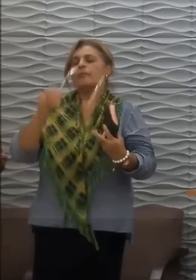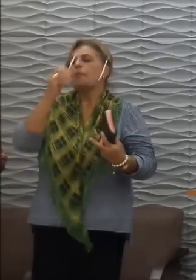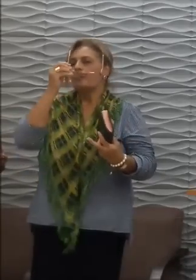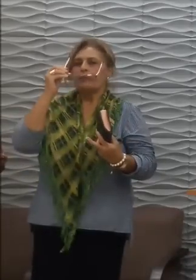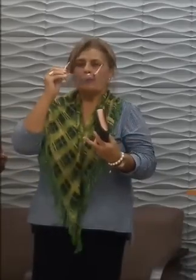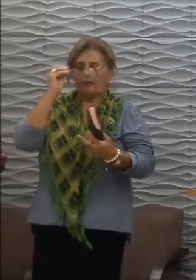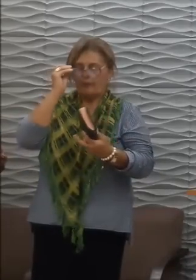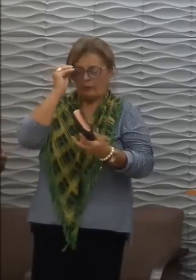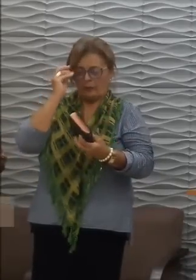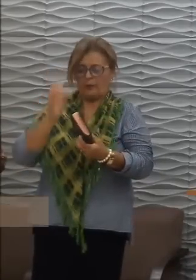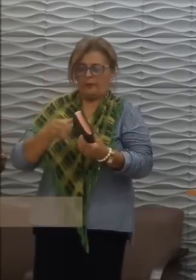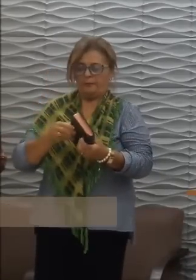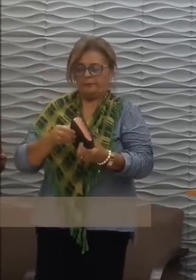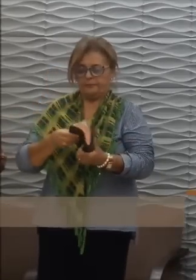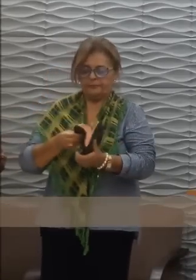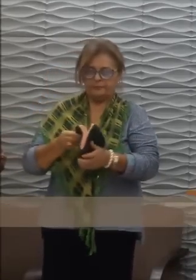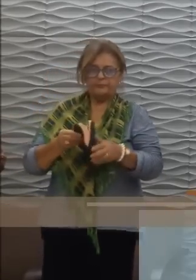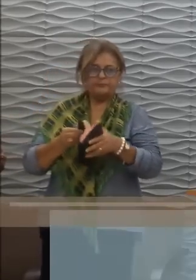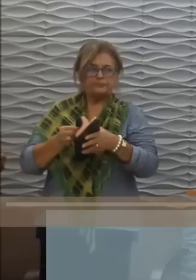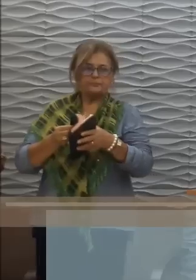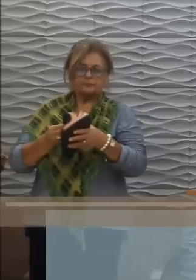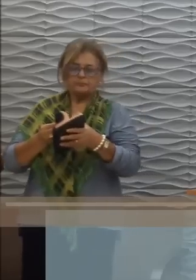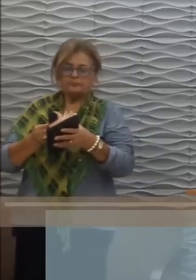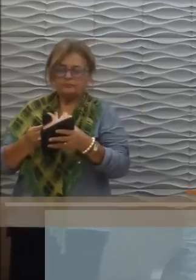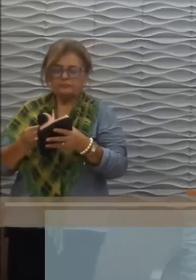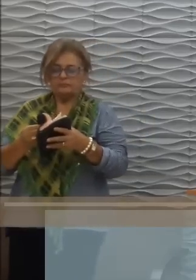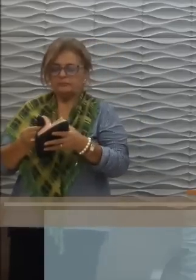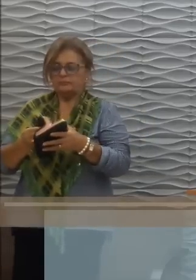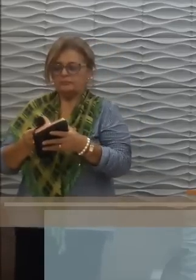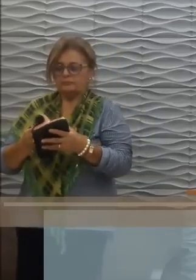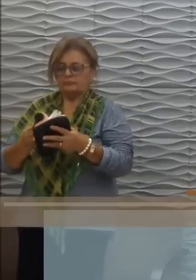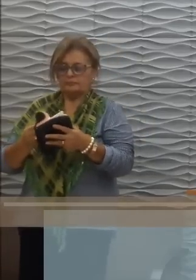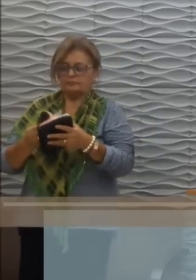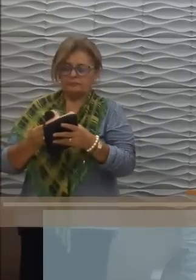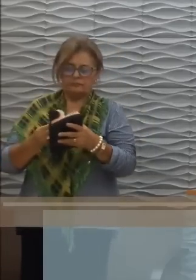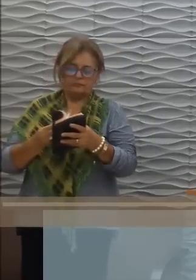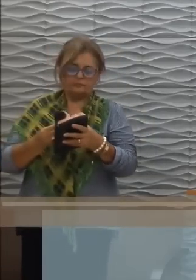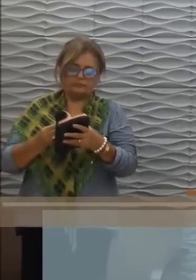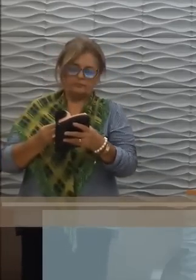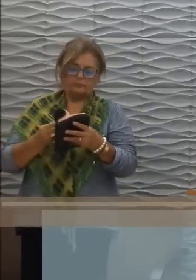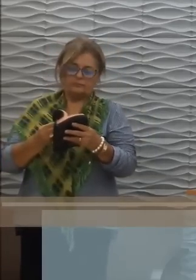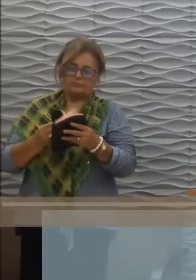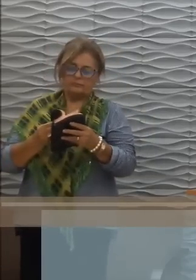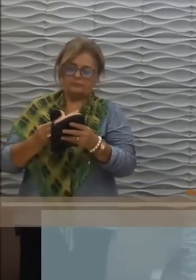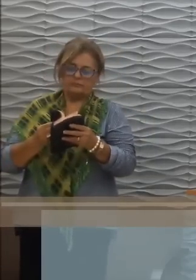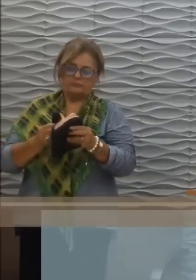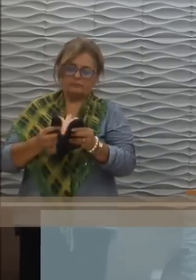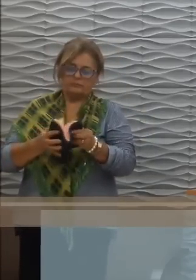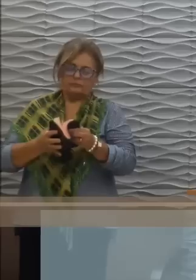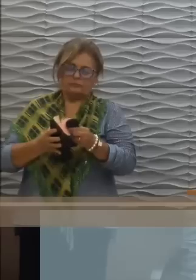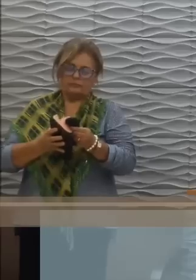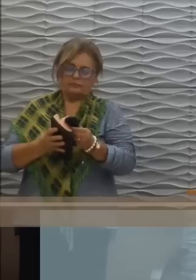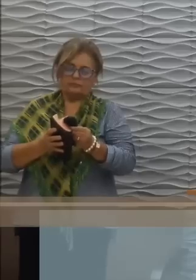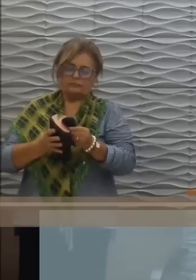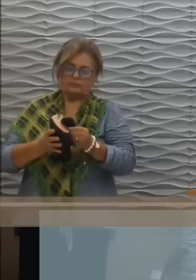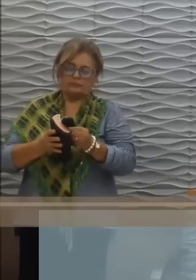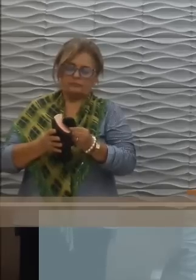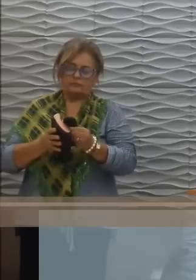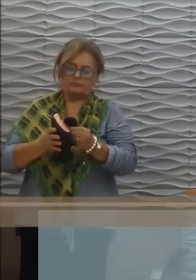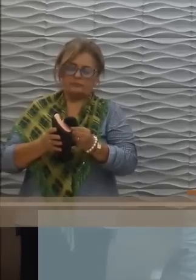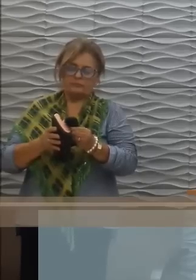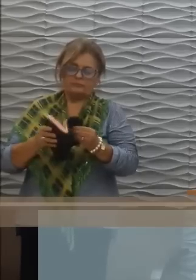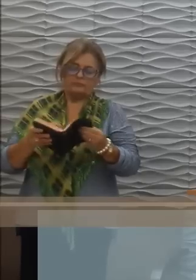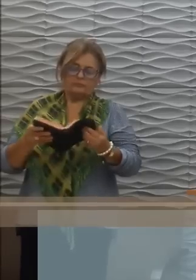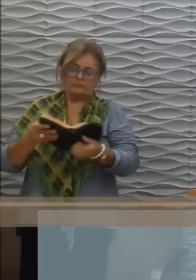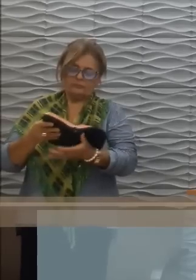de número 30. 1 Samuel, capítulo de número 30. Eu quero agradecer aqui ao pastor da igreja, juntamente com os obreiros, as